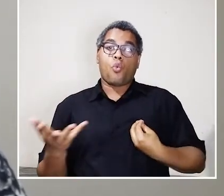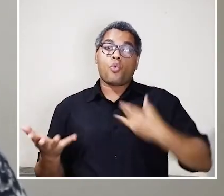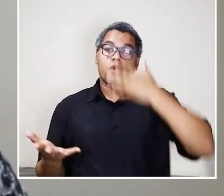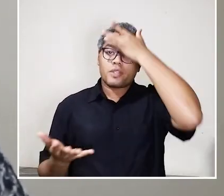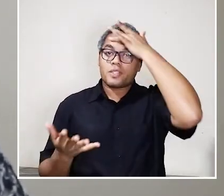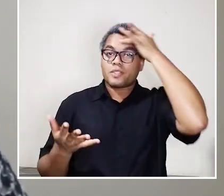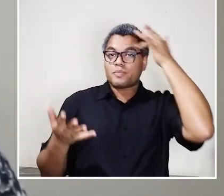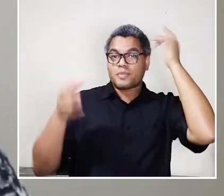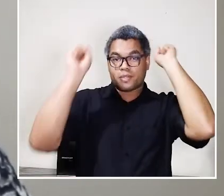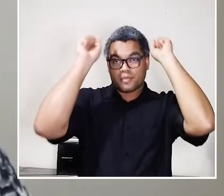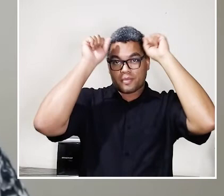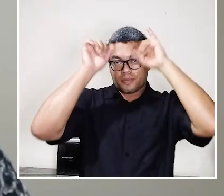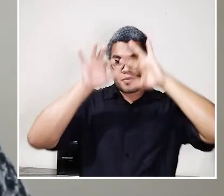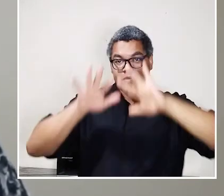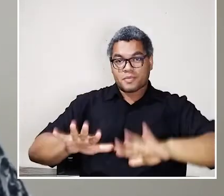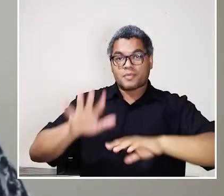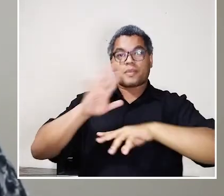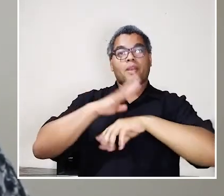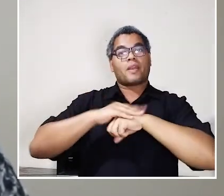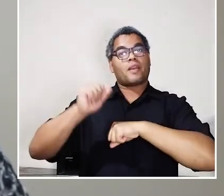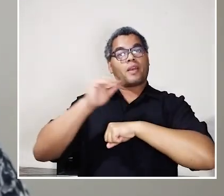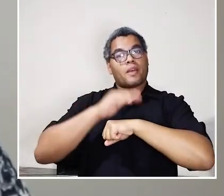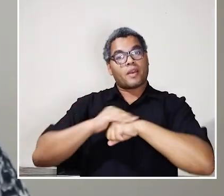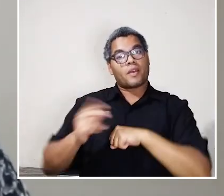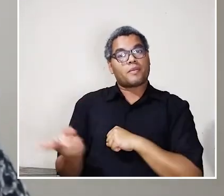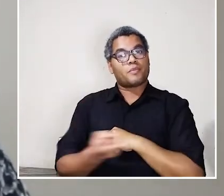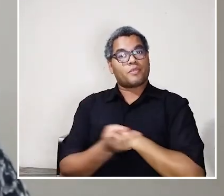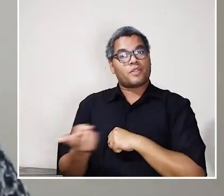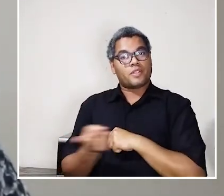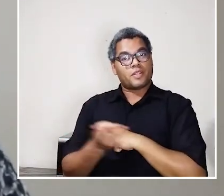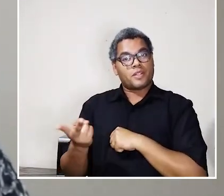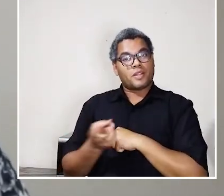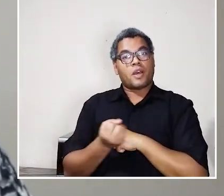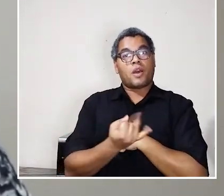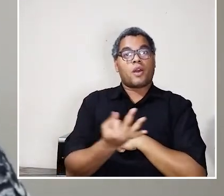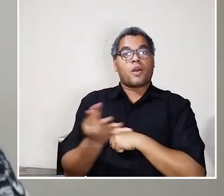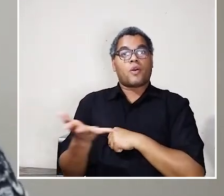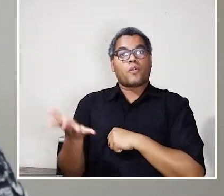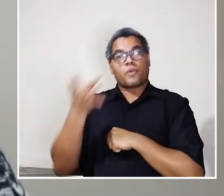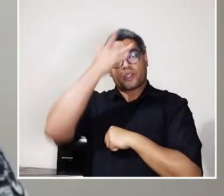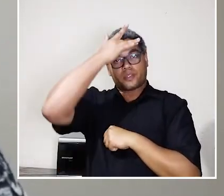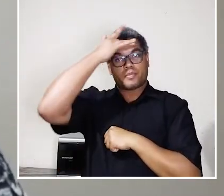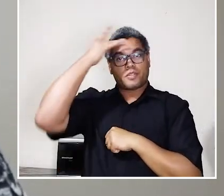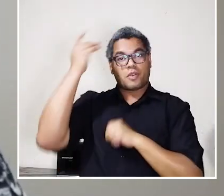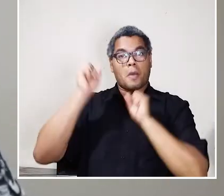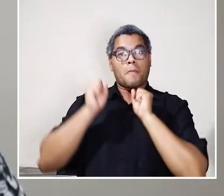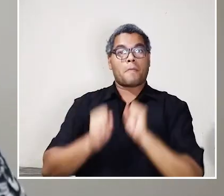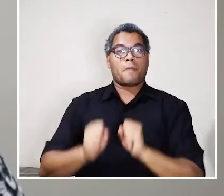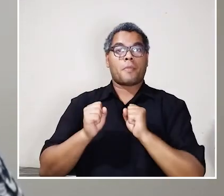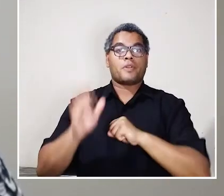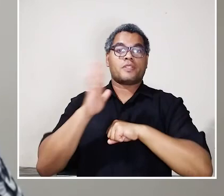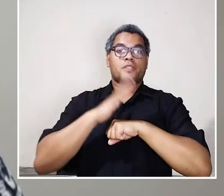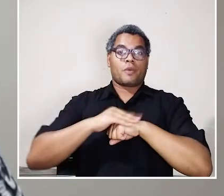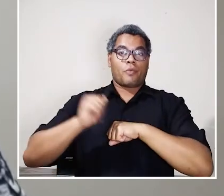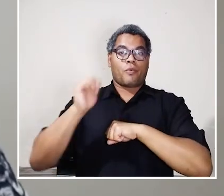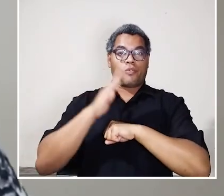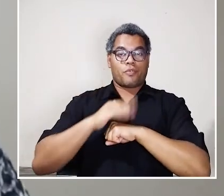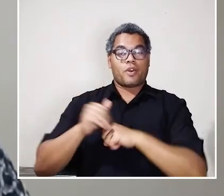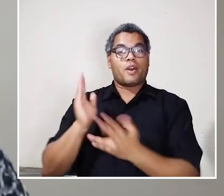foram abençoadas e confortadas por esses queridos? Quantas pessoas podem